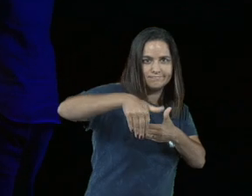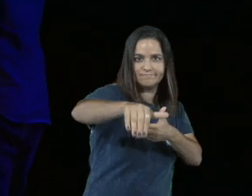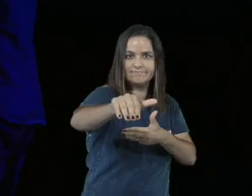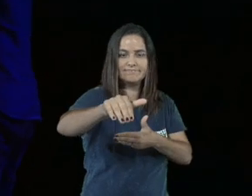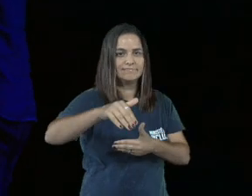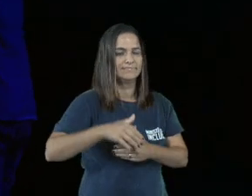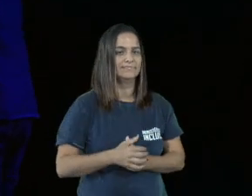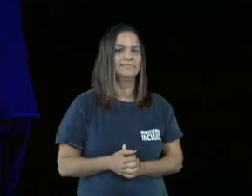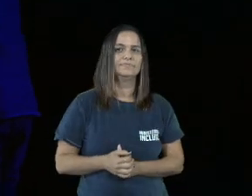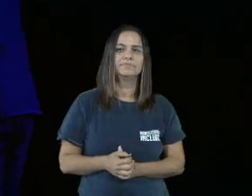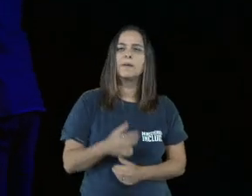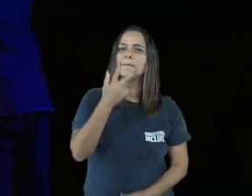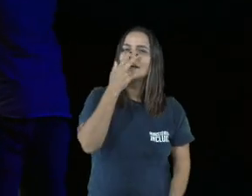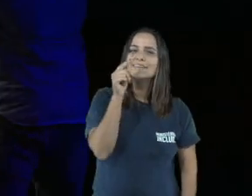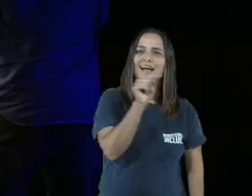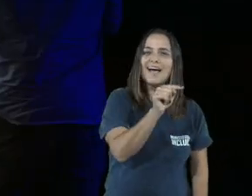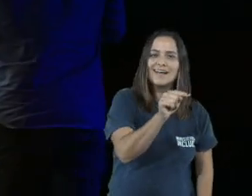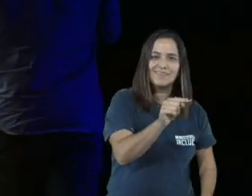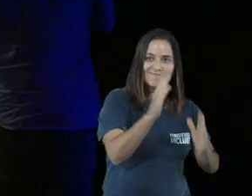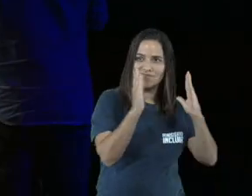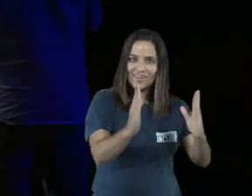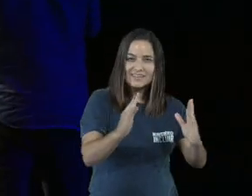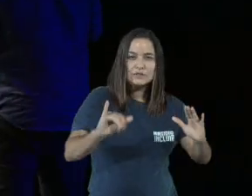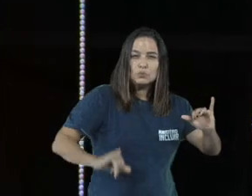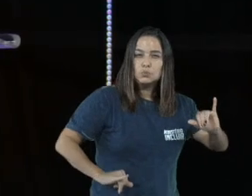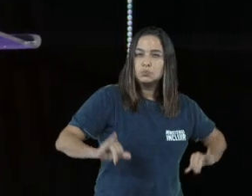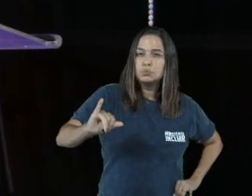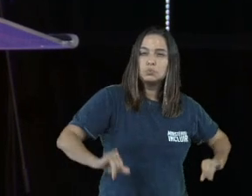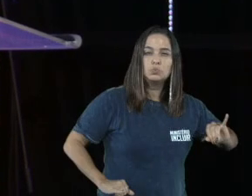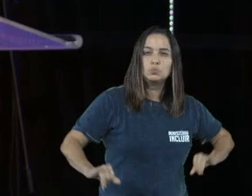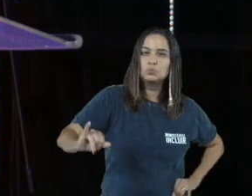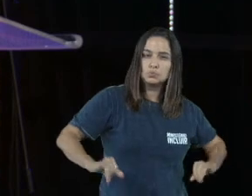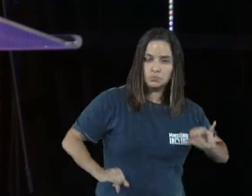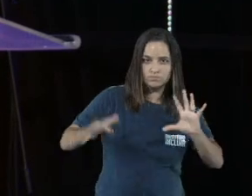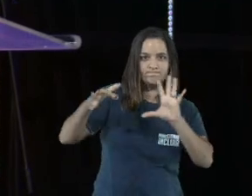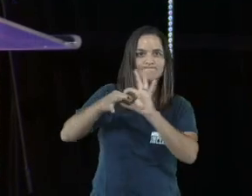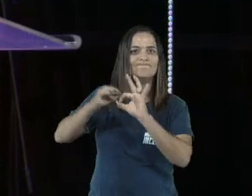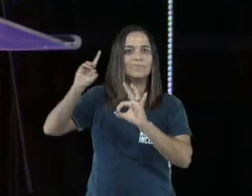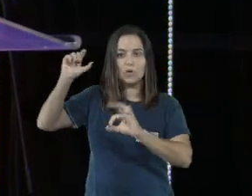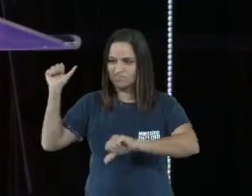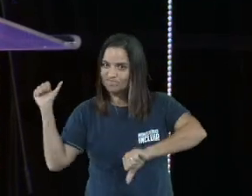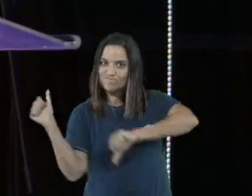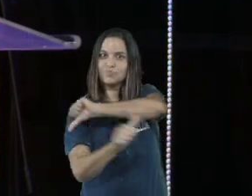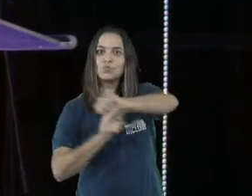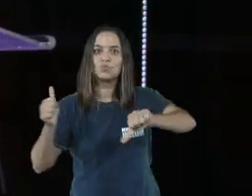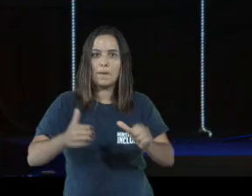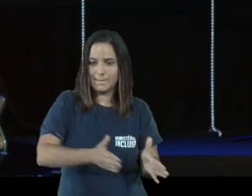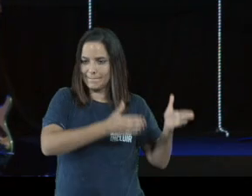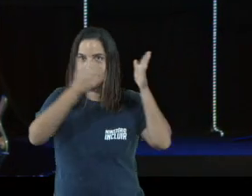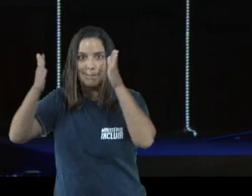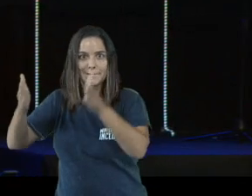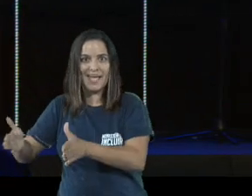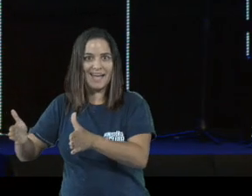vida eu quando cheguei no seminário eu tava abandonando uma carreira de analista de sistemas de consultor ganhava bem viajar pelo Brasil